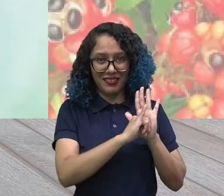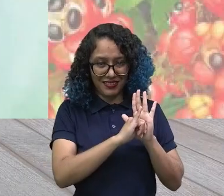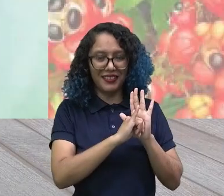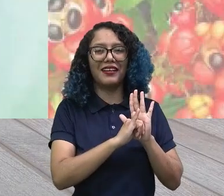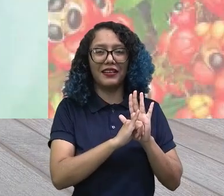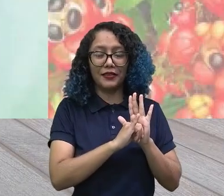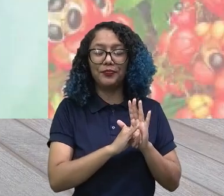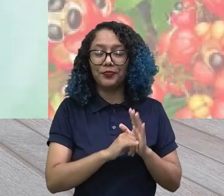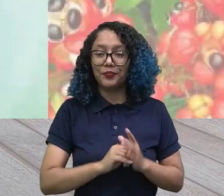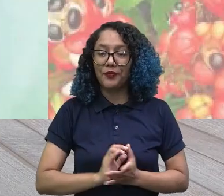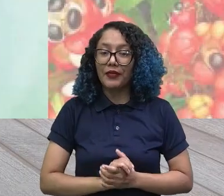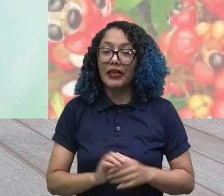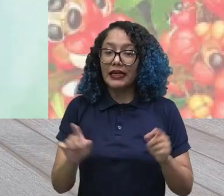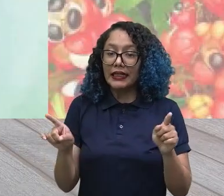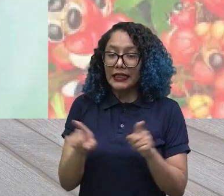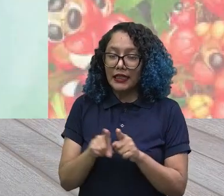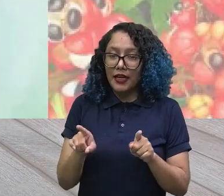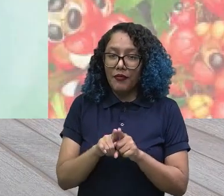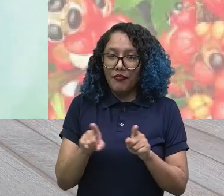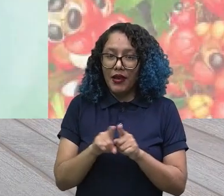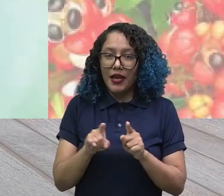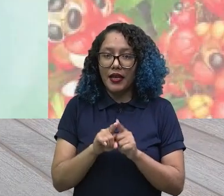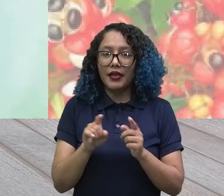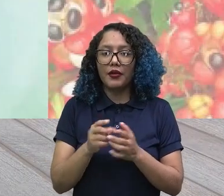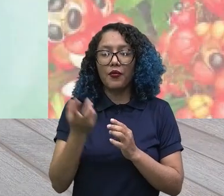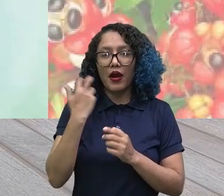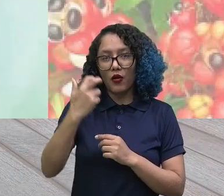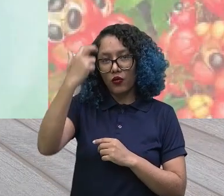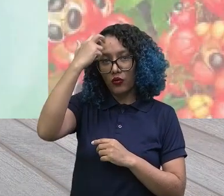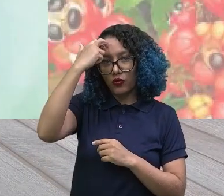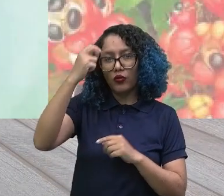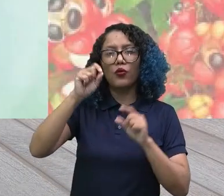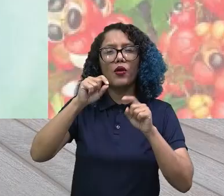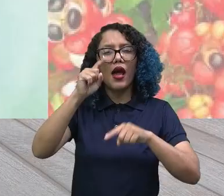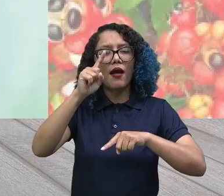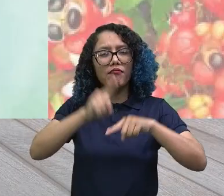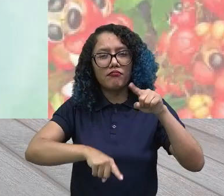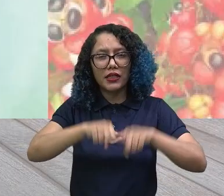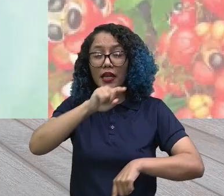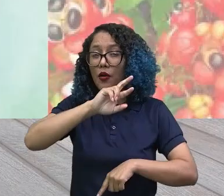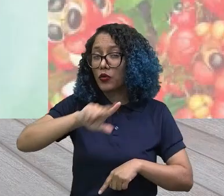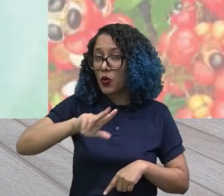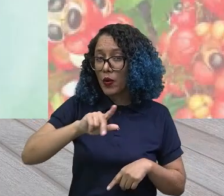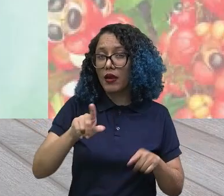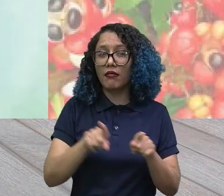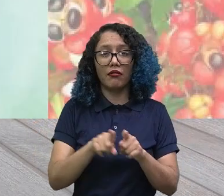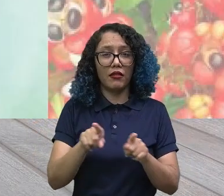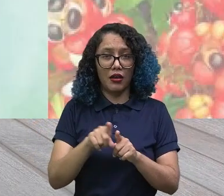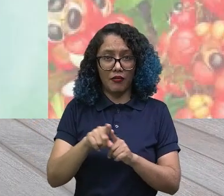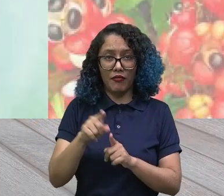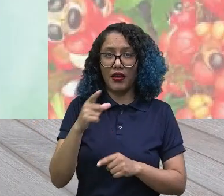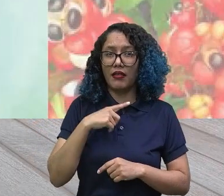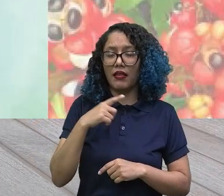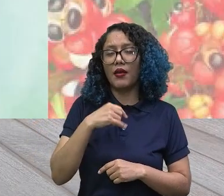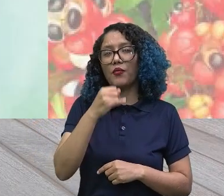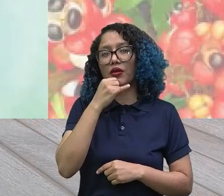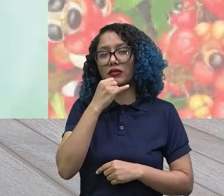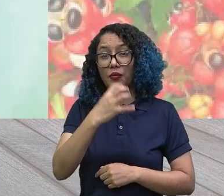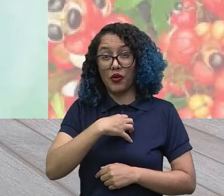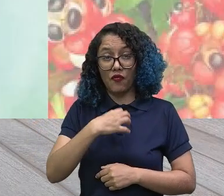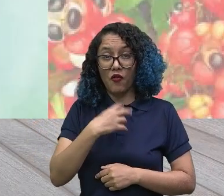vai verificar que também vamos ter uma cultura imaterial, né? Que tem o sotaque,